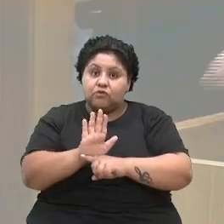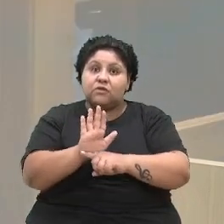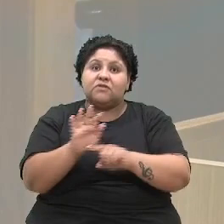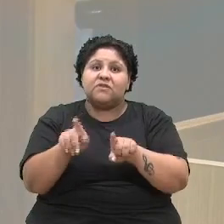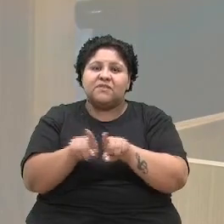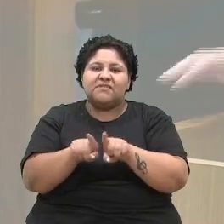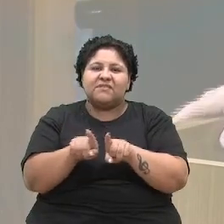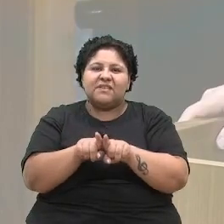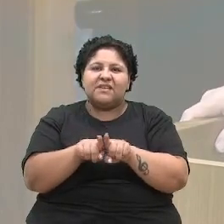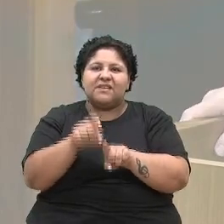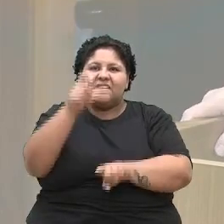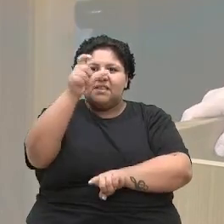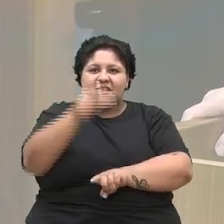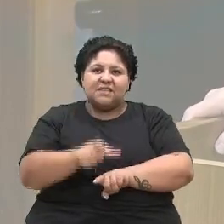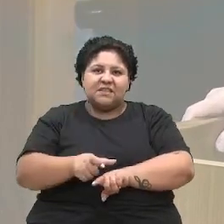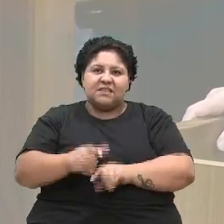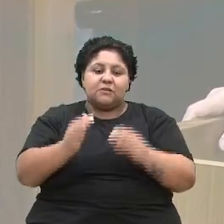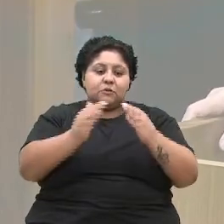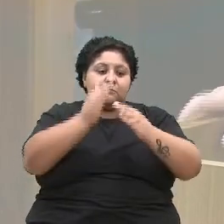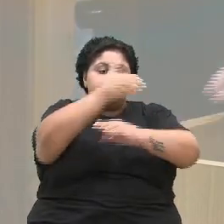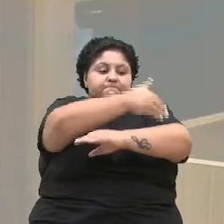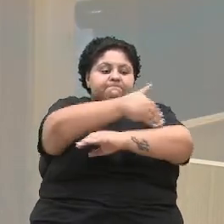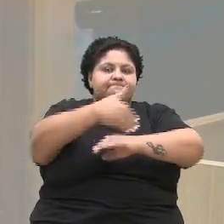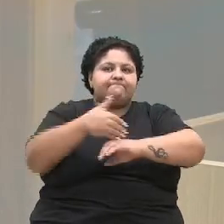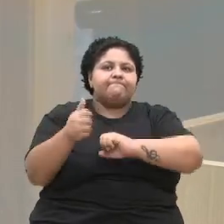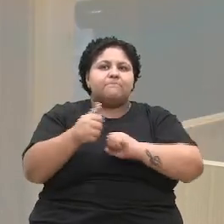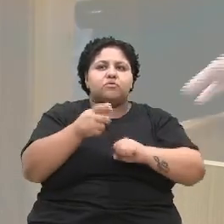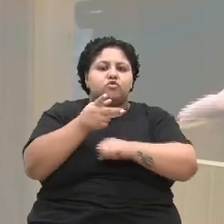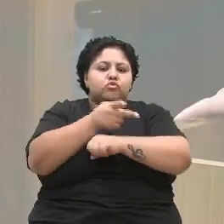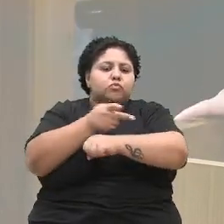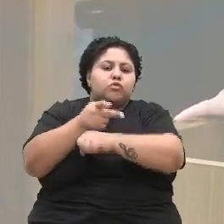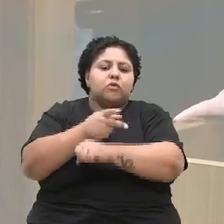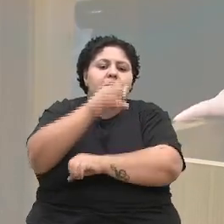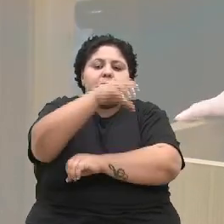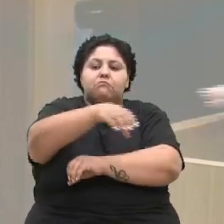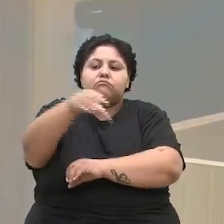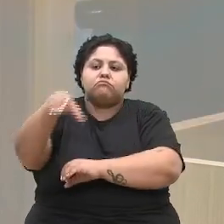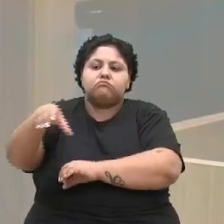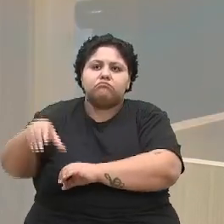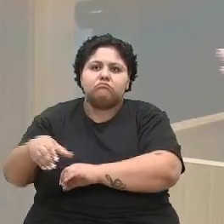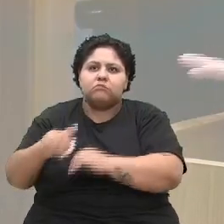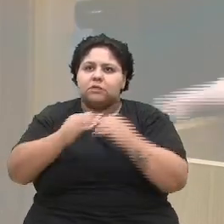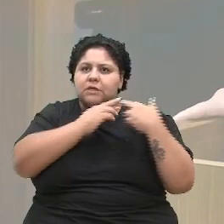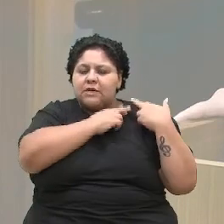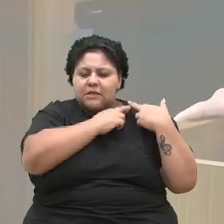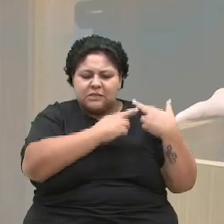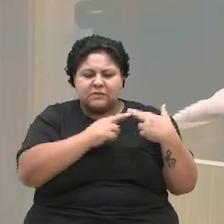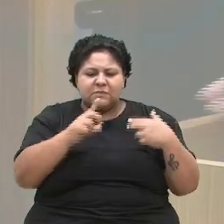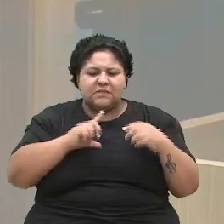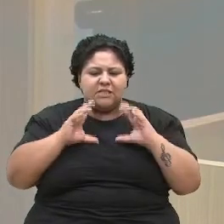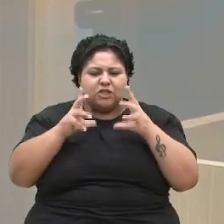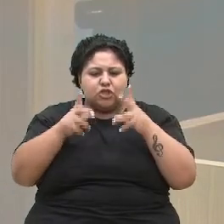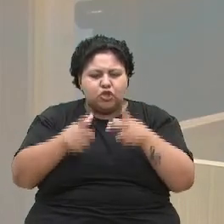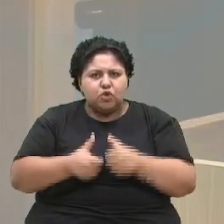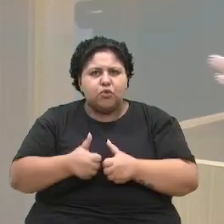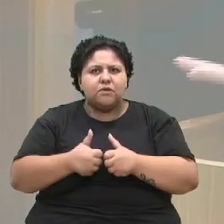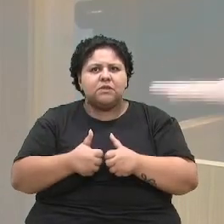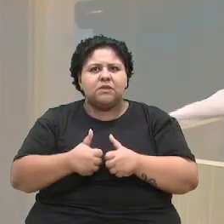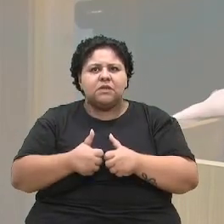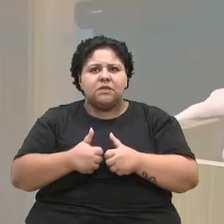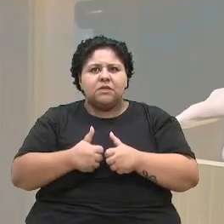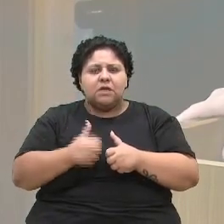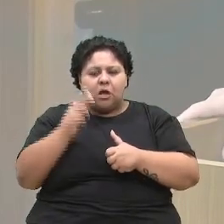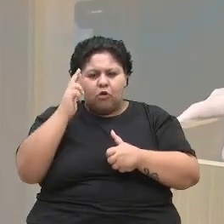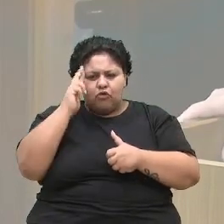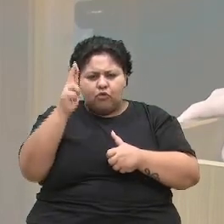destas pessoas em situação de rua, possam procurar os órgãos competentes que têm toda a autonomia para poder, então,